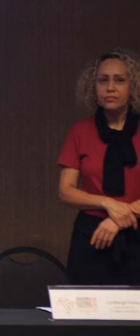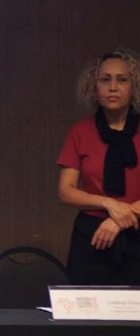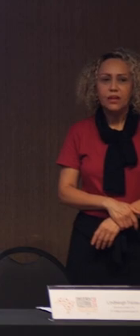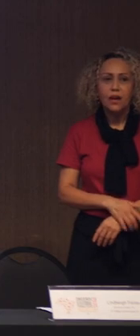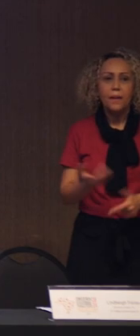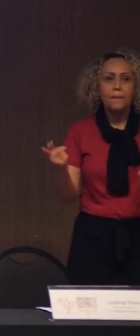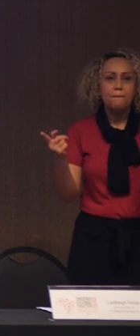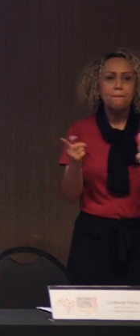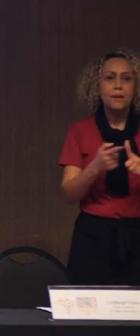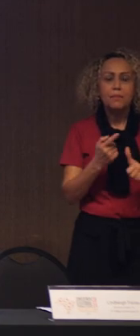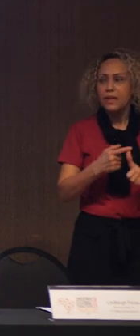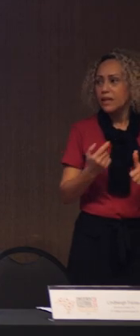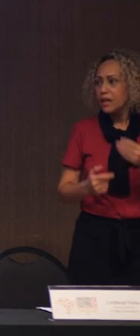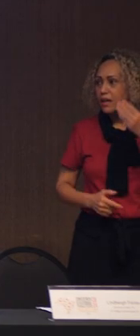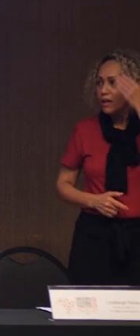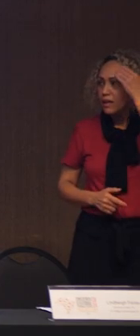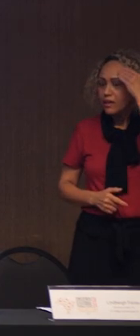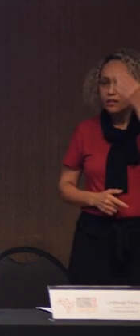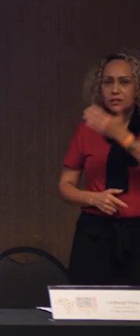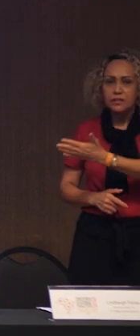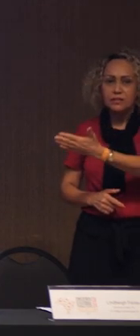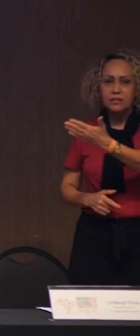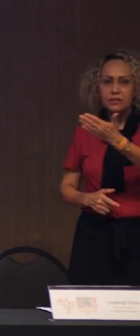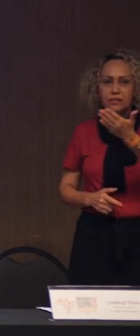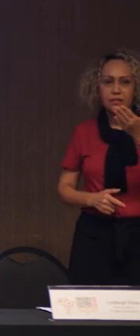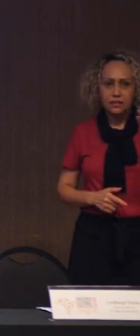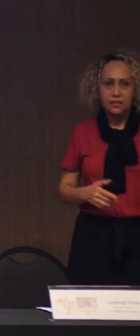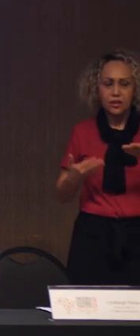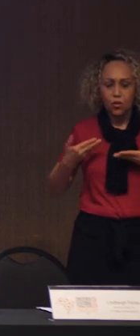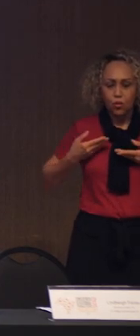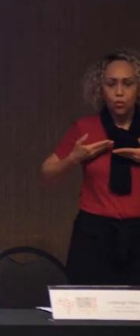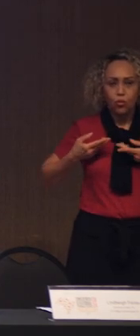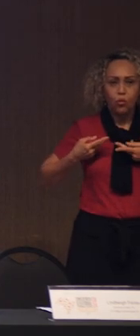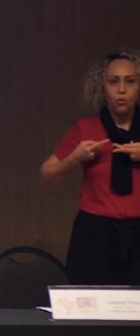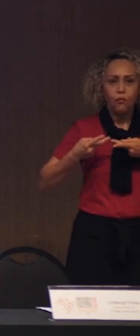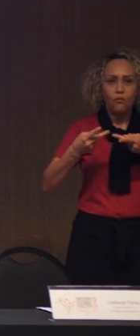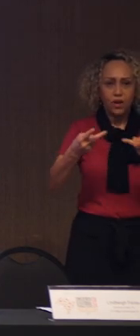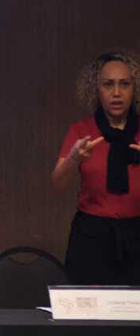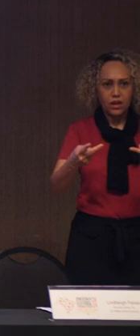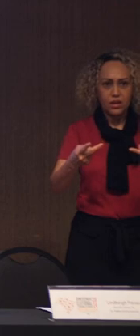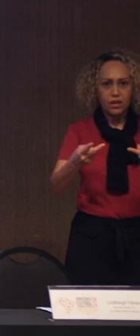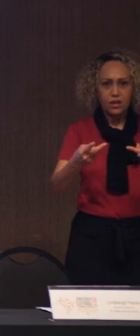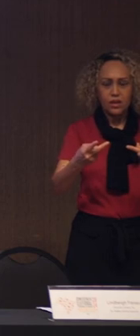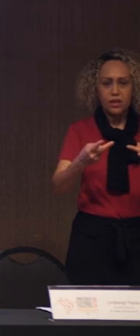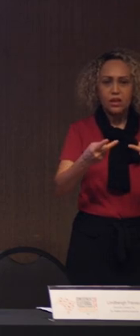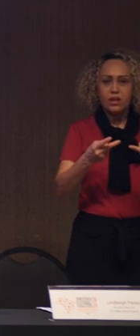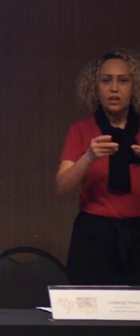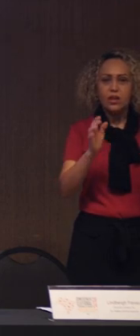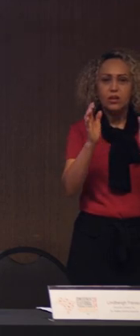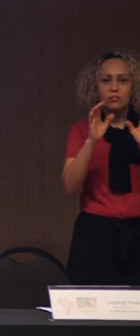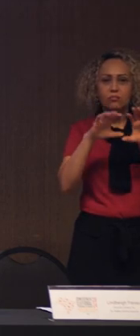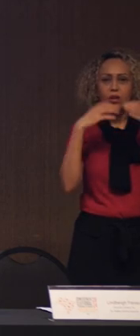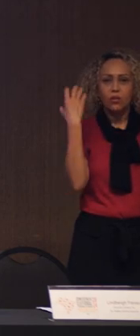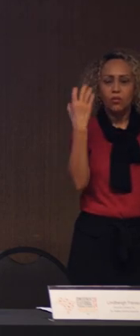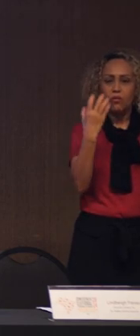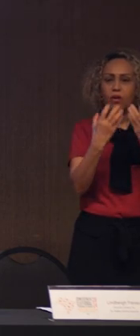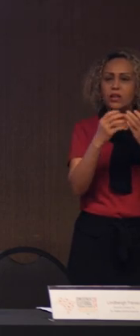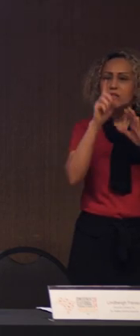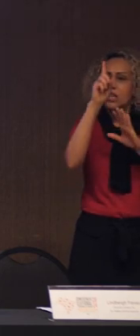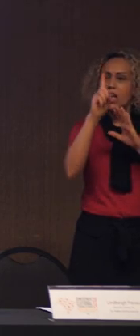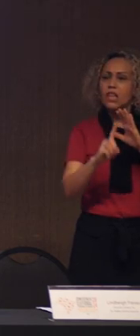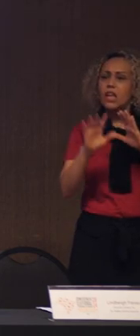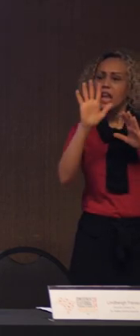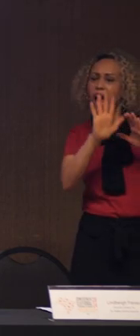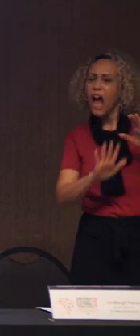Primeiro, agradecer o convite da organização da conferência, da direção nacional. Dizer que estou